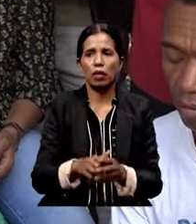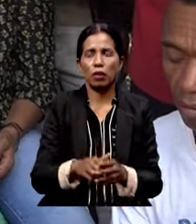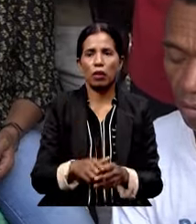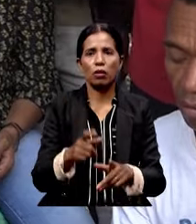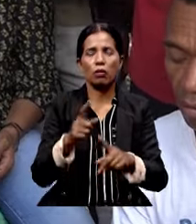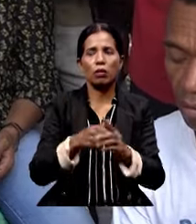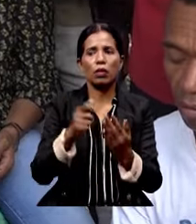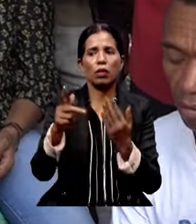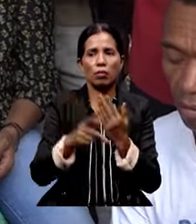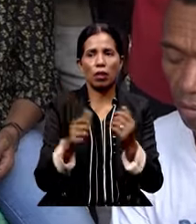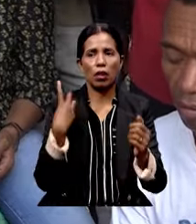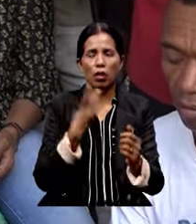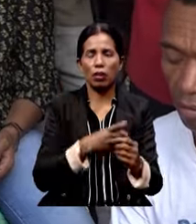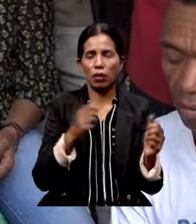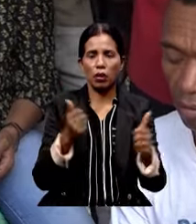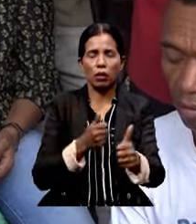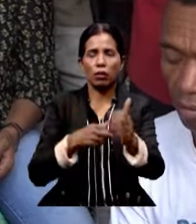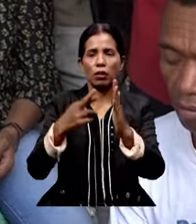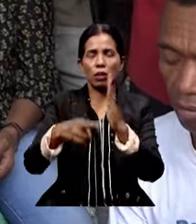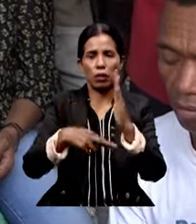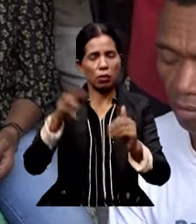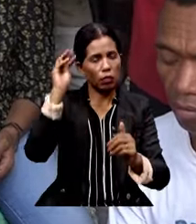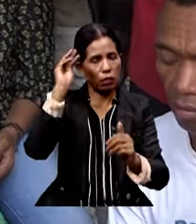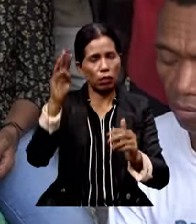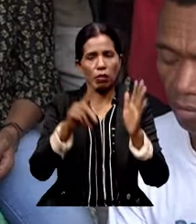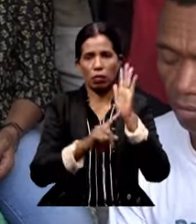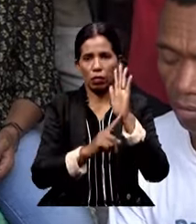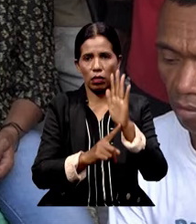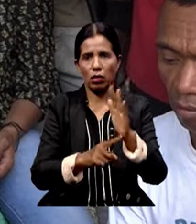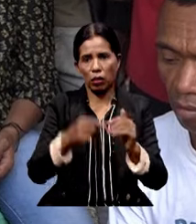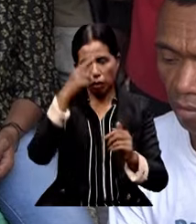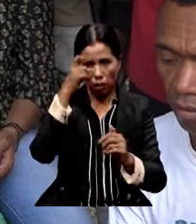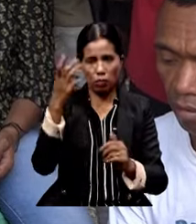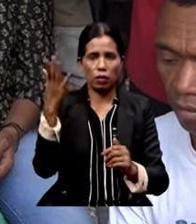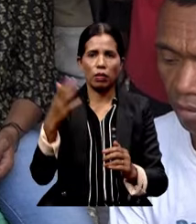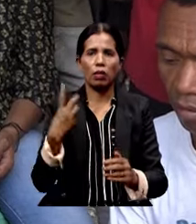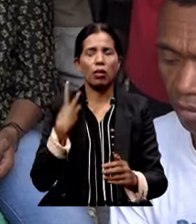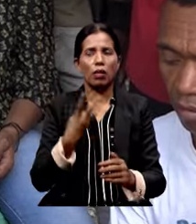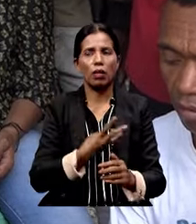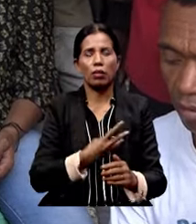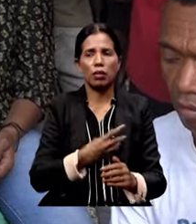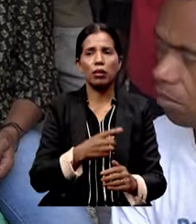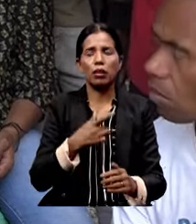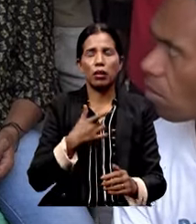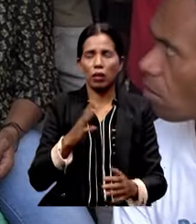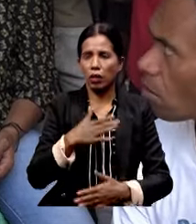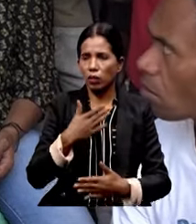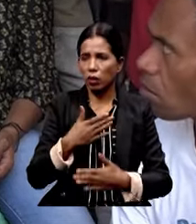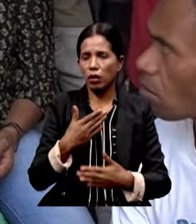ne, la prensa requisito nebe maka, ministério rosa que aplica. Tamba ia neba, a mi lamenta tamba.